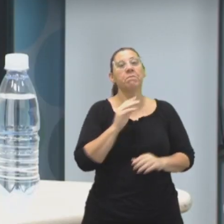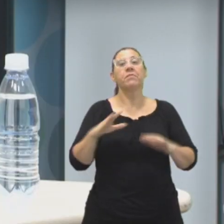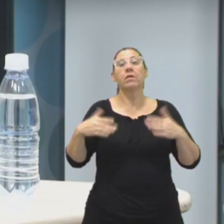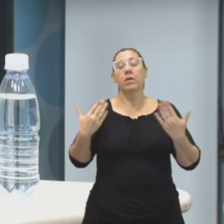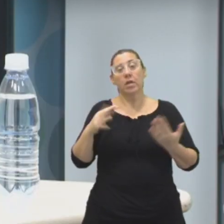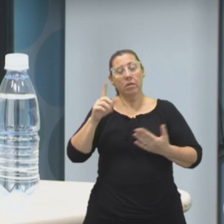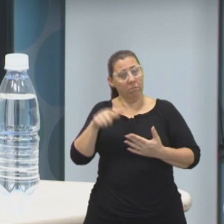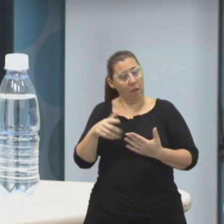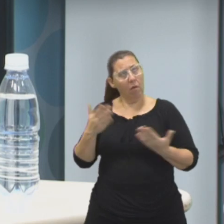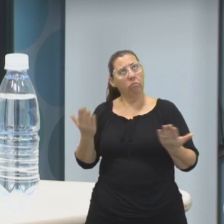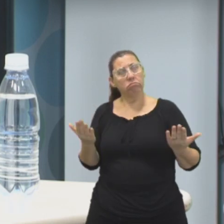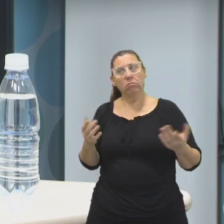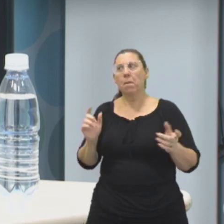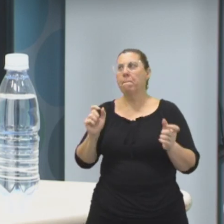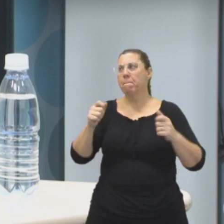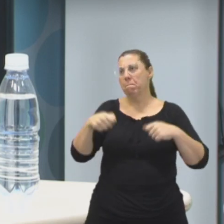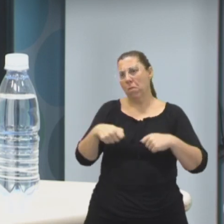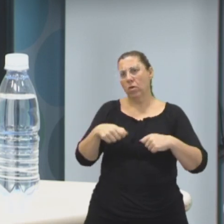gente